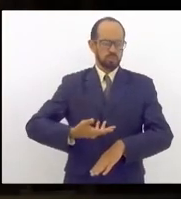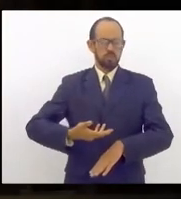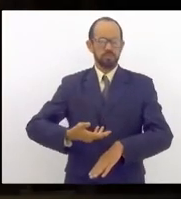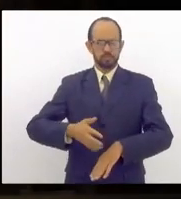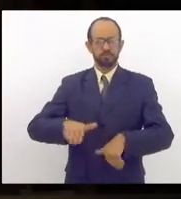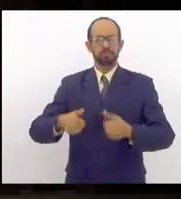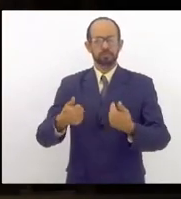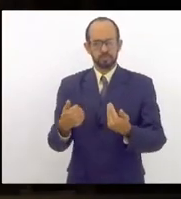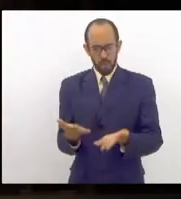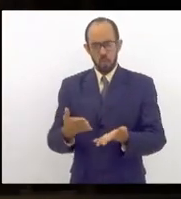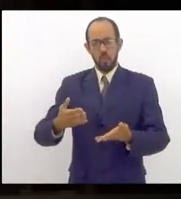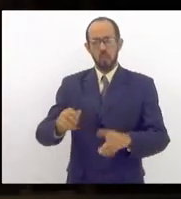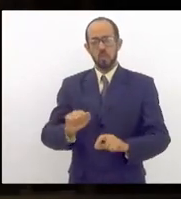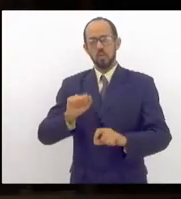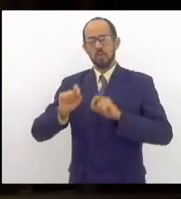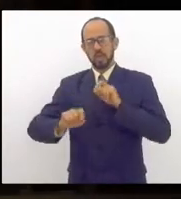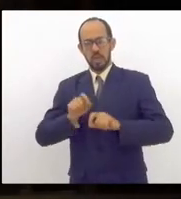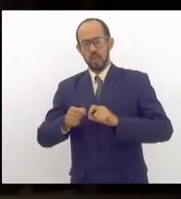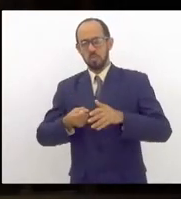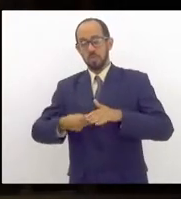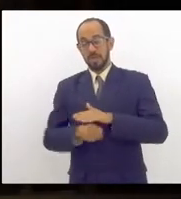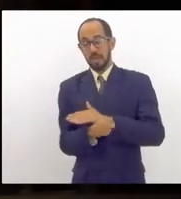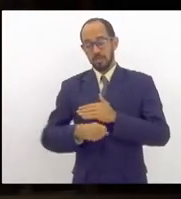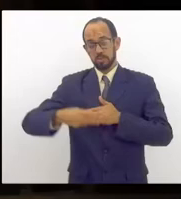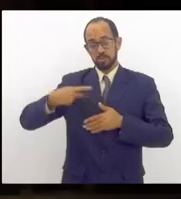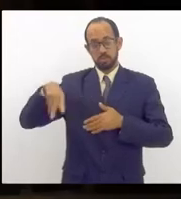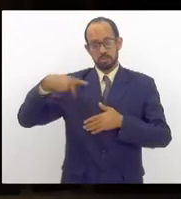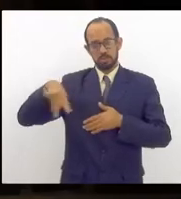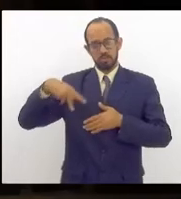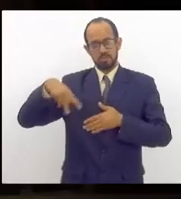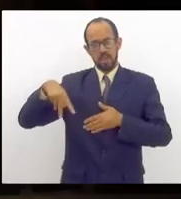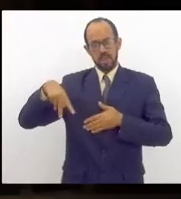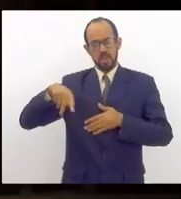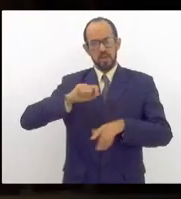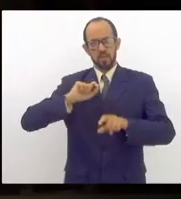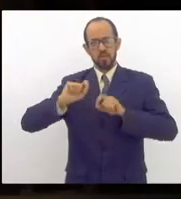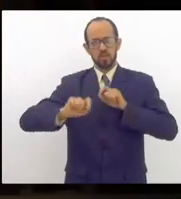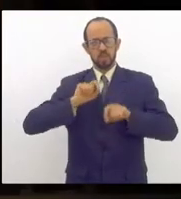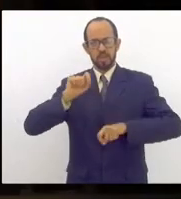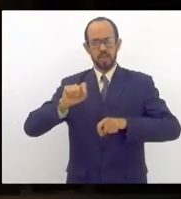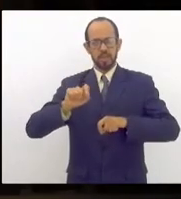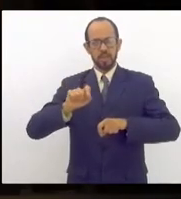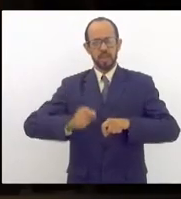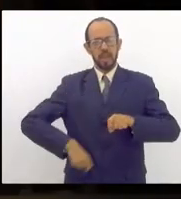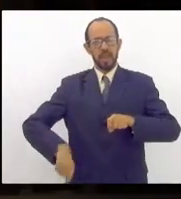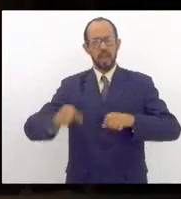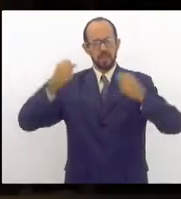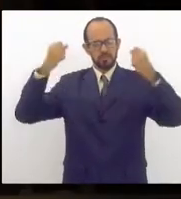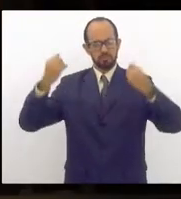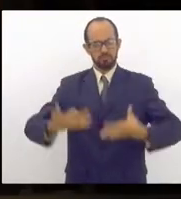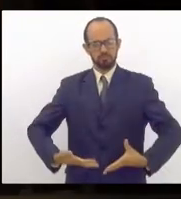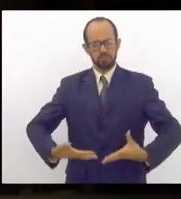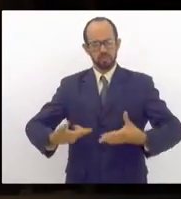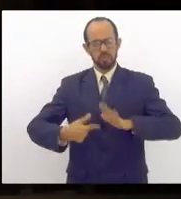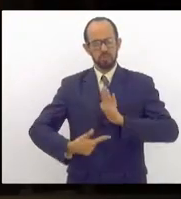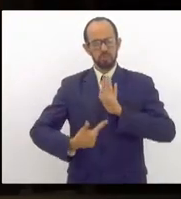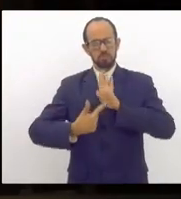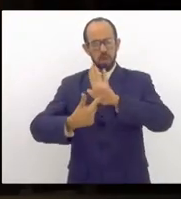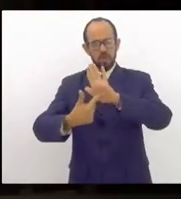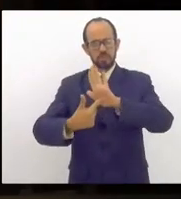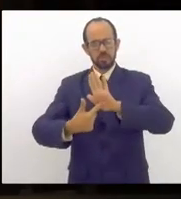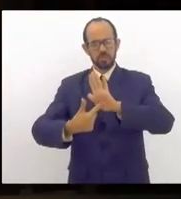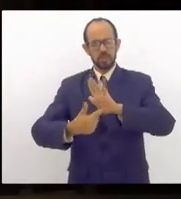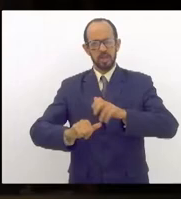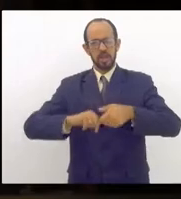o mandato é da Mônica Francisco ela é pauta né Por um reflexo da própria